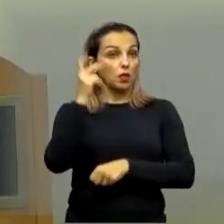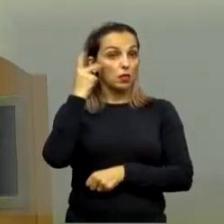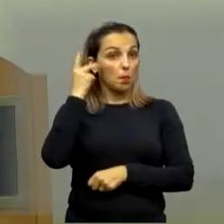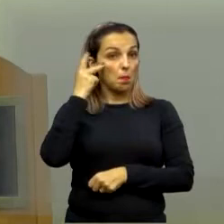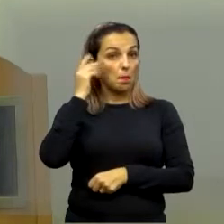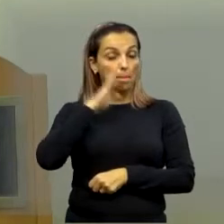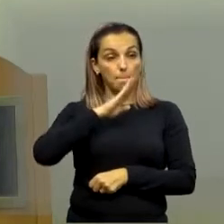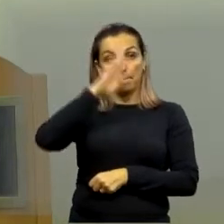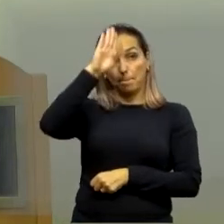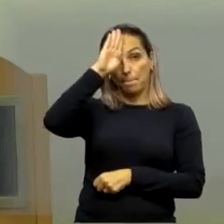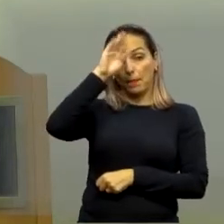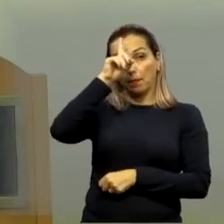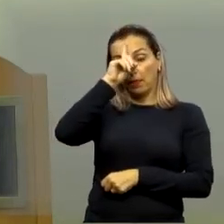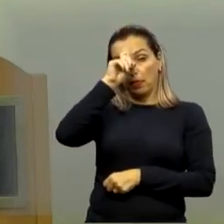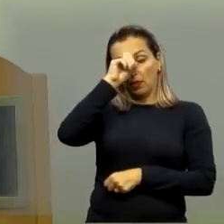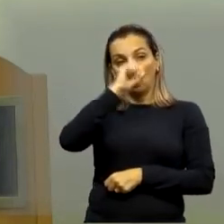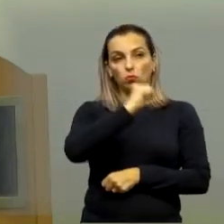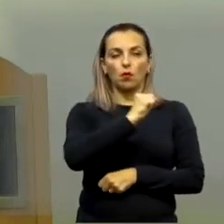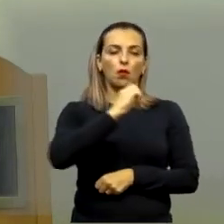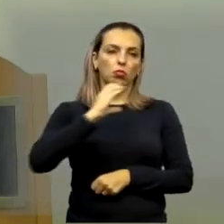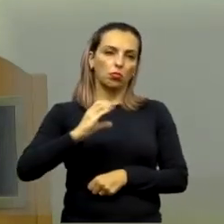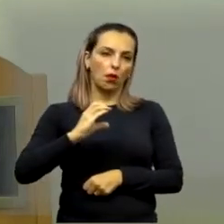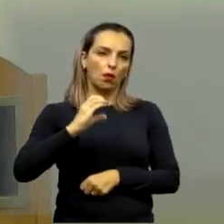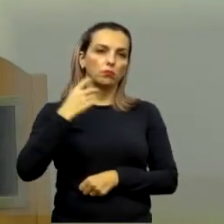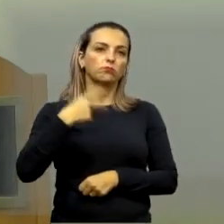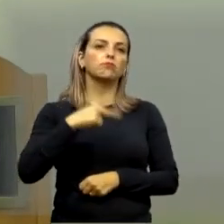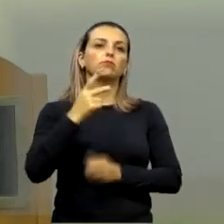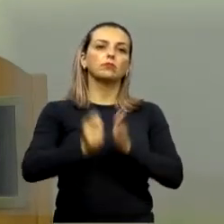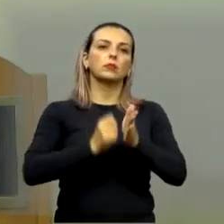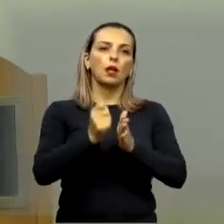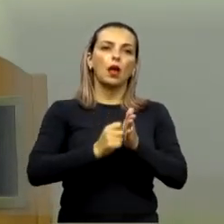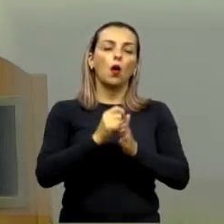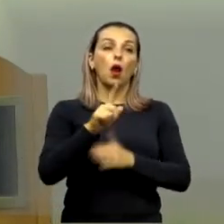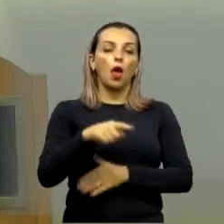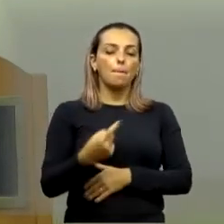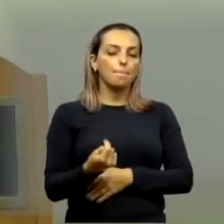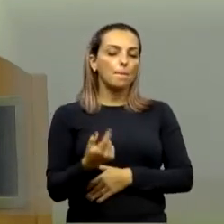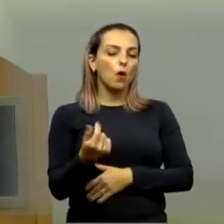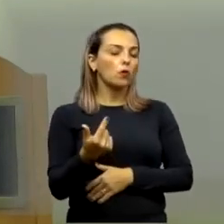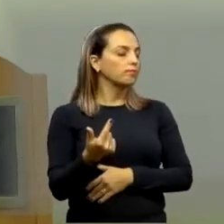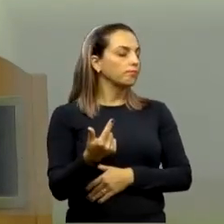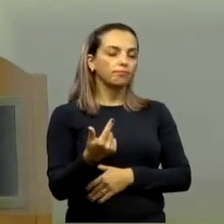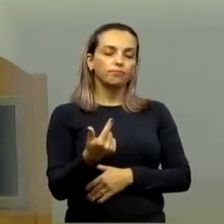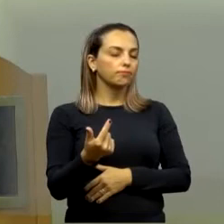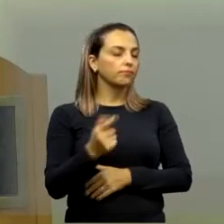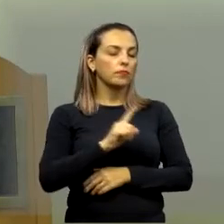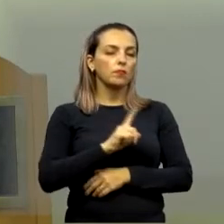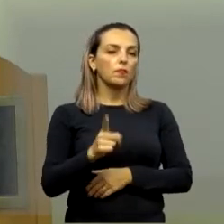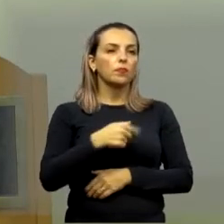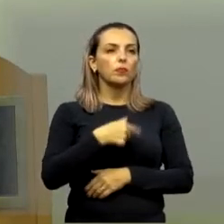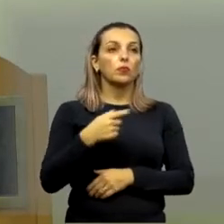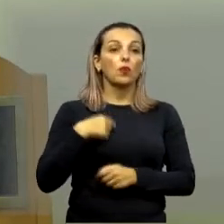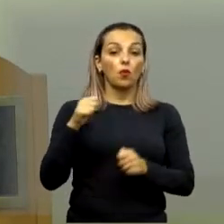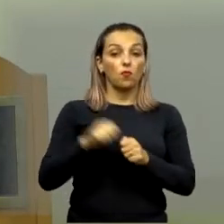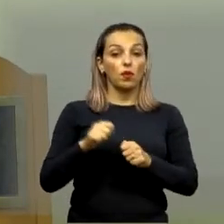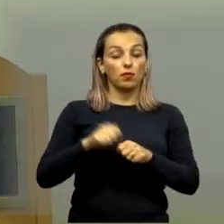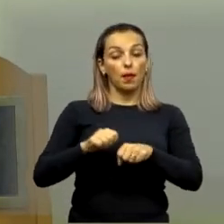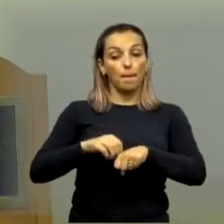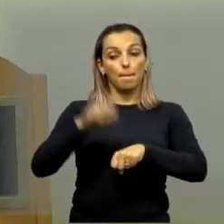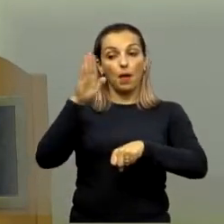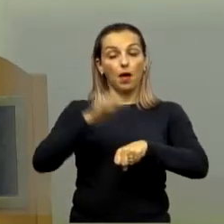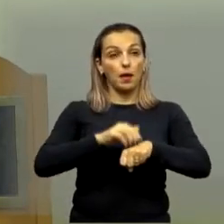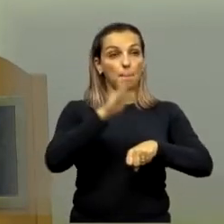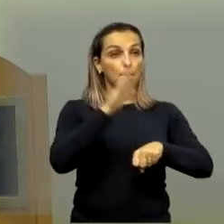com a Santa Casa né de Araraquara que não foi pouco e com certeza nós vamos fazer mais altas usamos demais